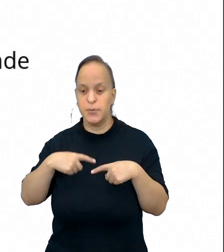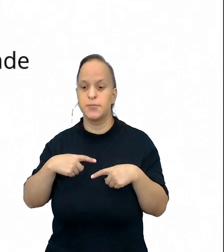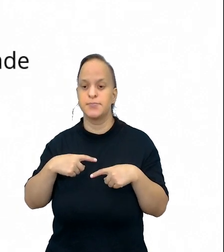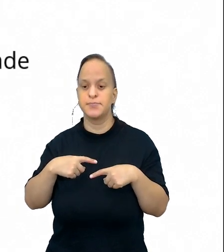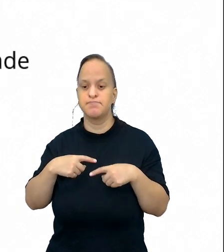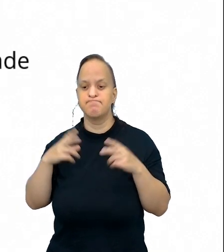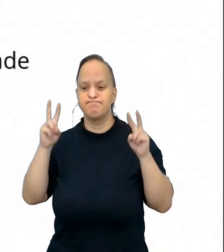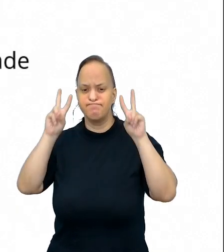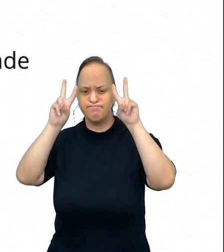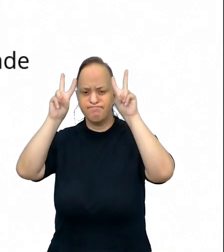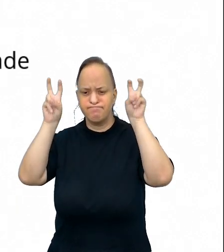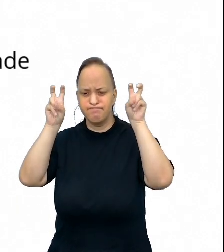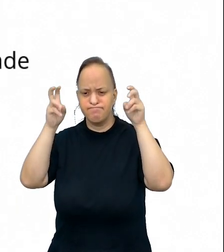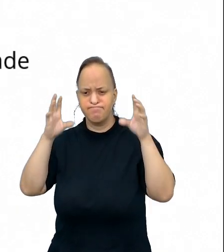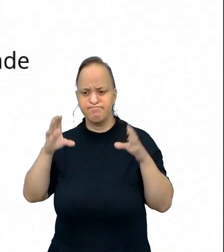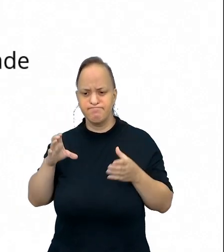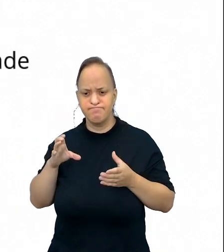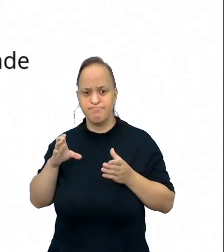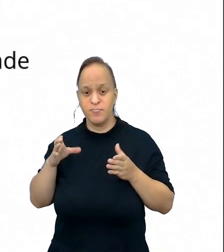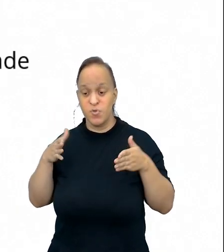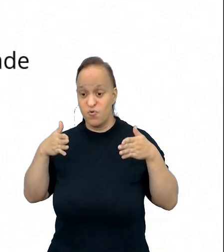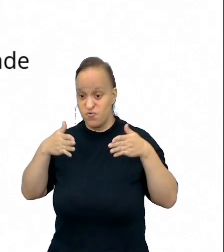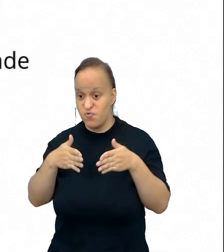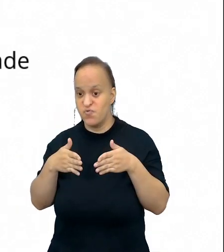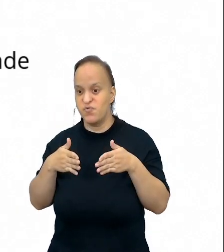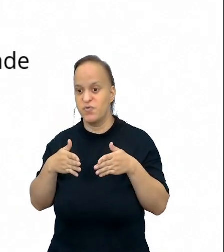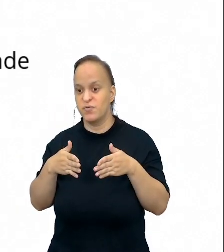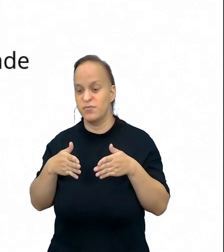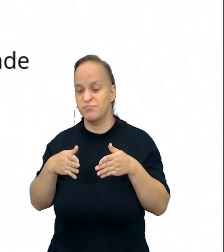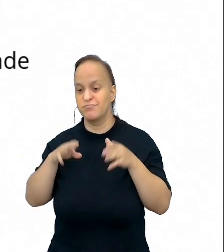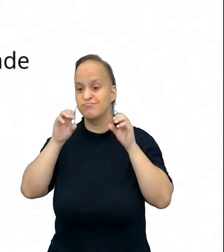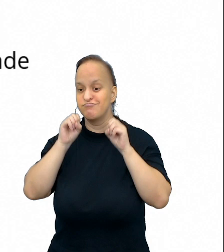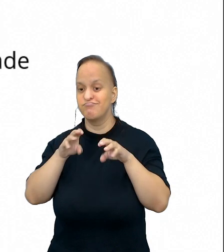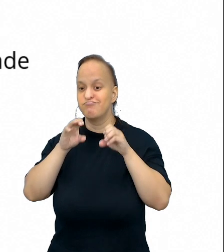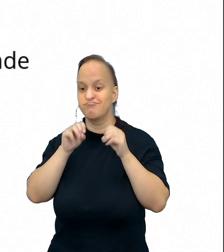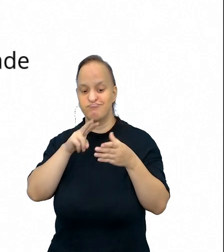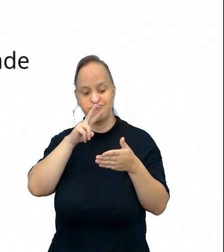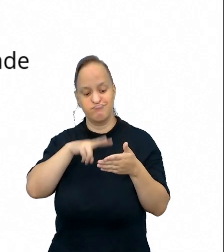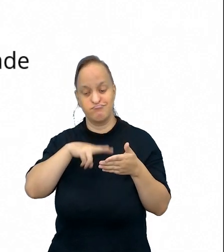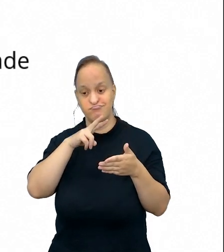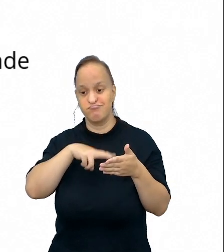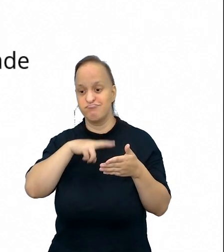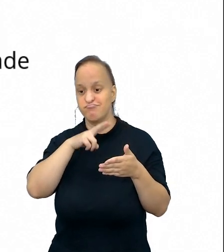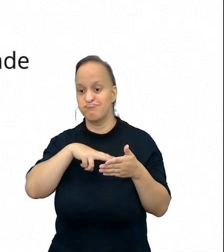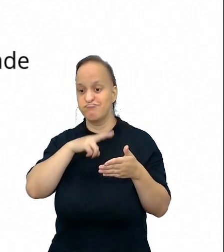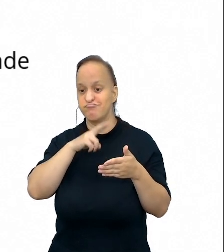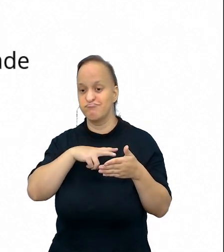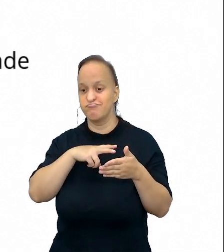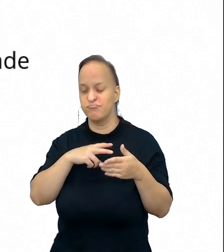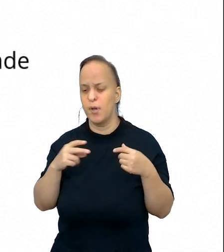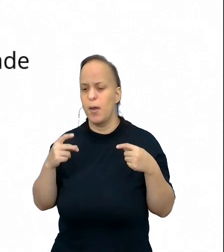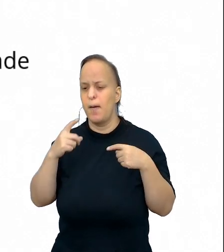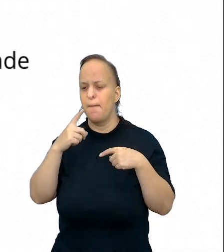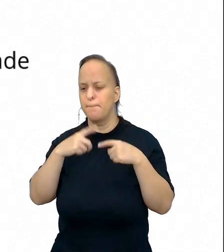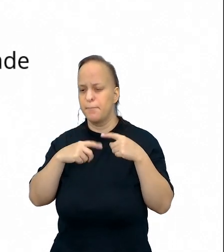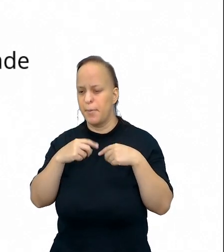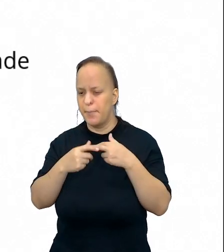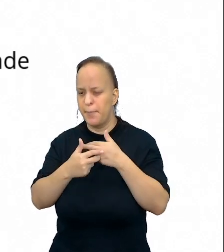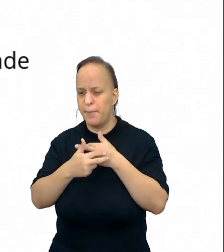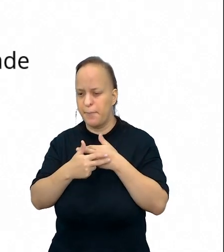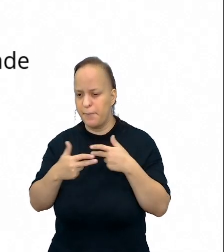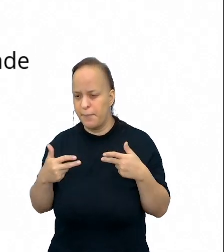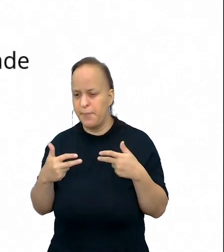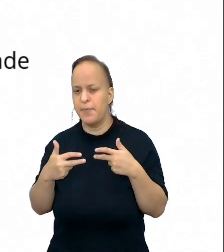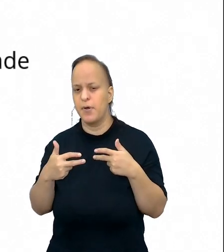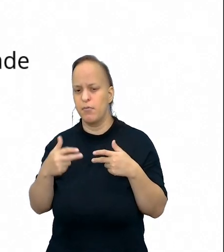letramento, apresentando o letramento e a oralidade, apresentamos os objetos de conhecimento, as habilidades essenciais,